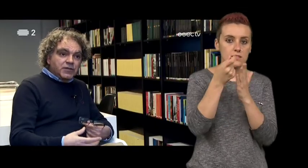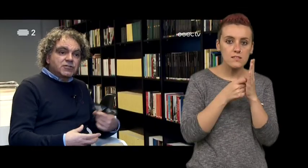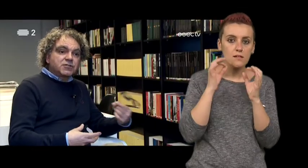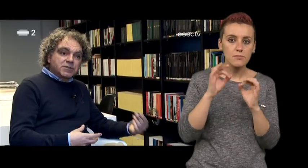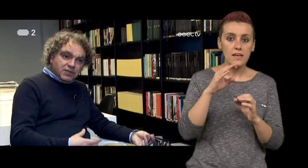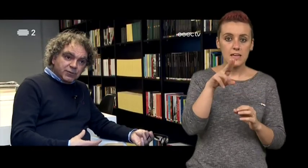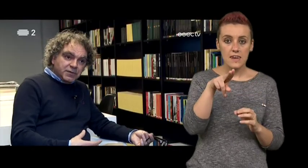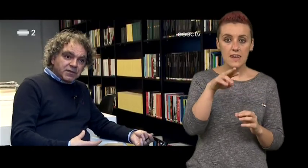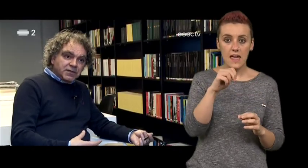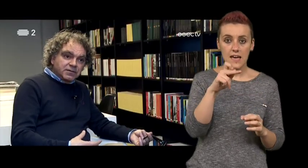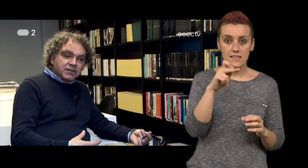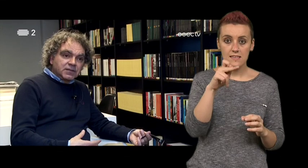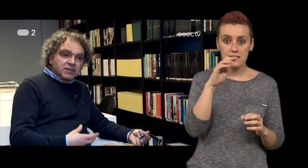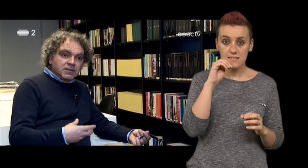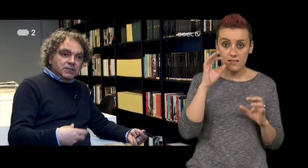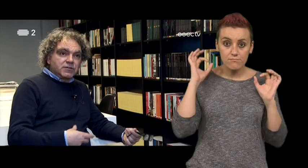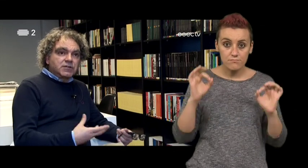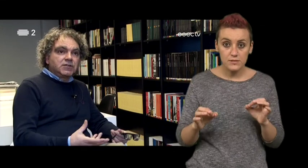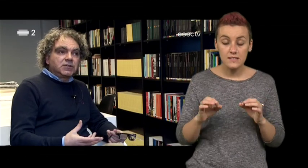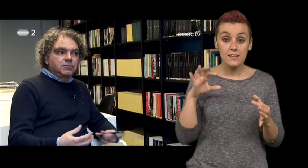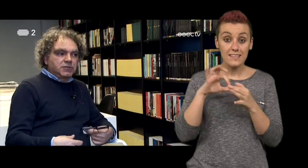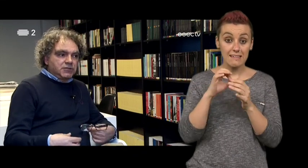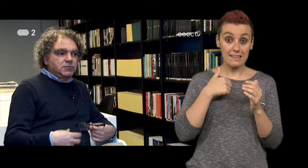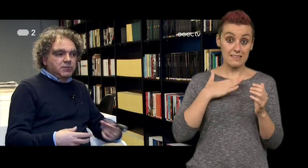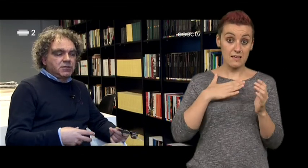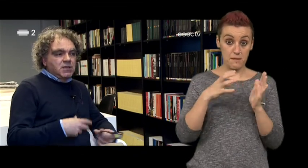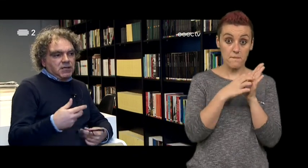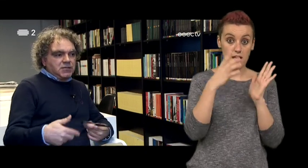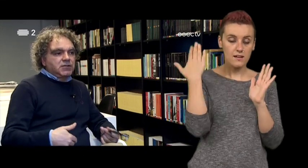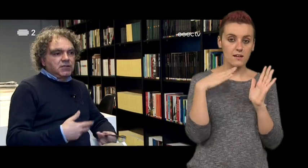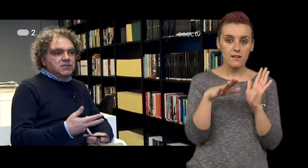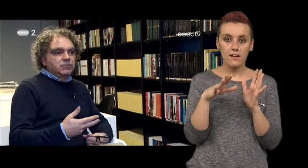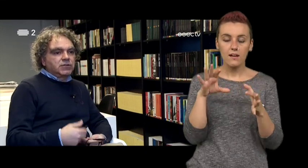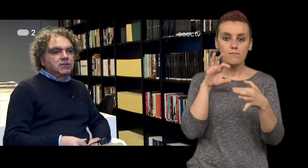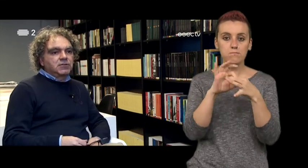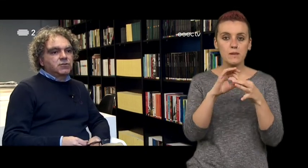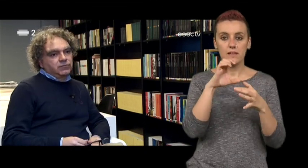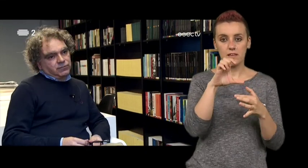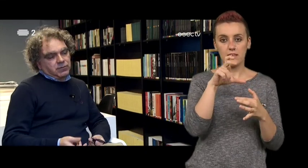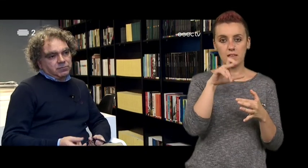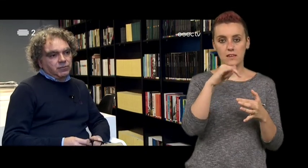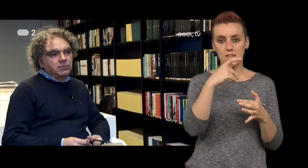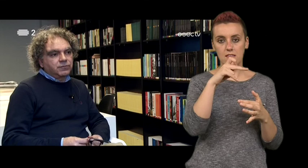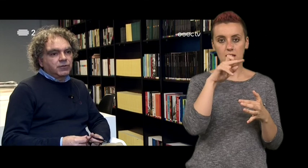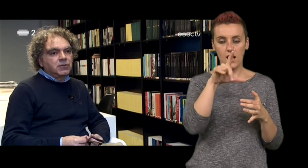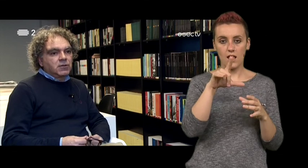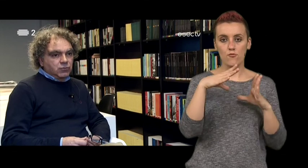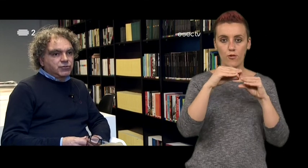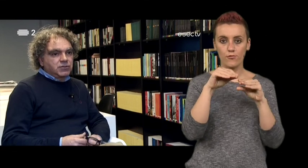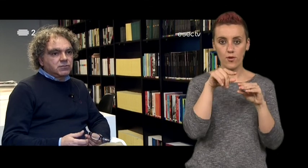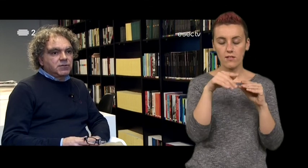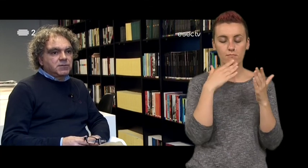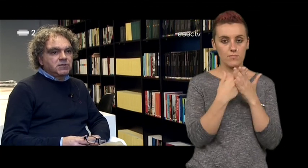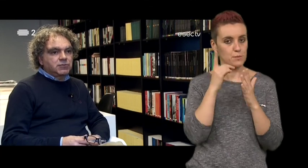ou para a Agência Espacial Europeia, não é? Através da Critical. Portanto, esta experiência, esta ligação com a Critical Software foi